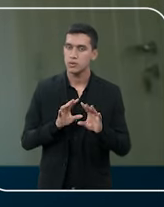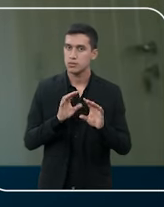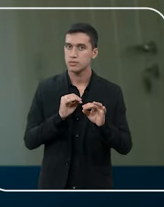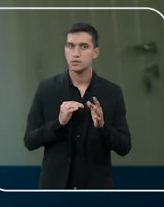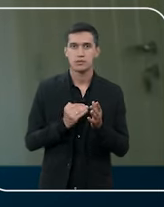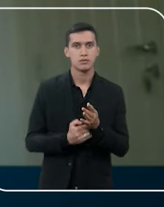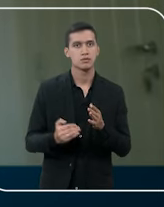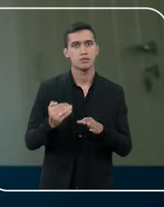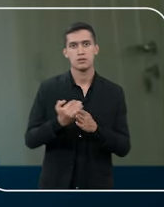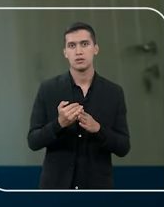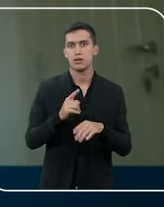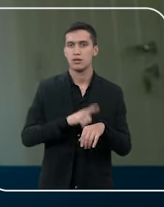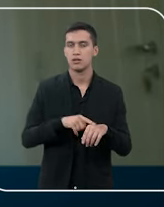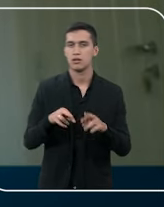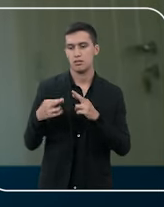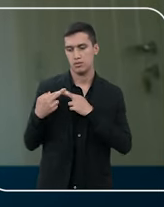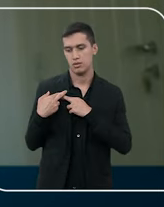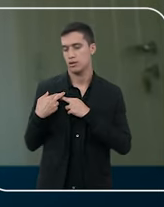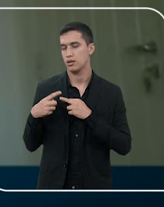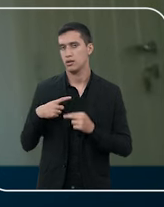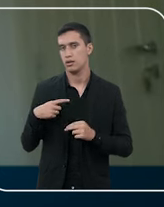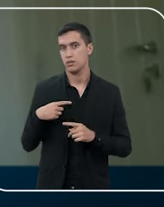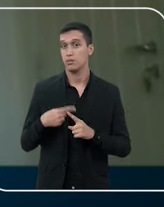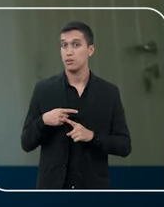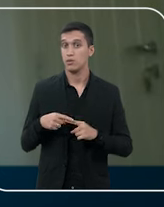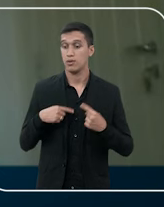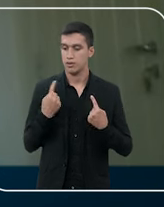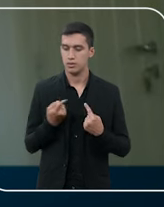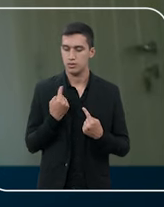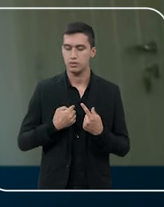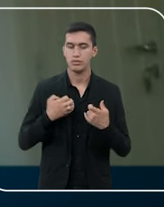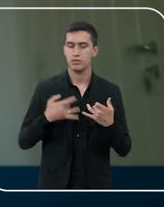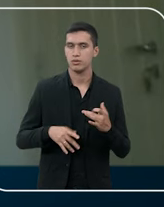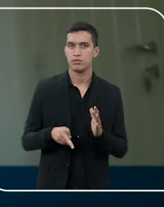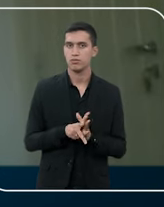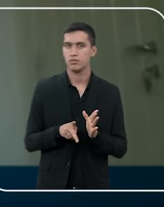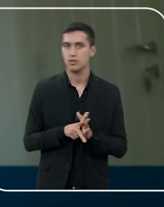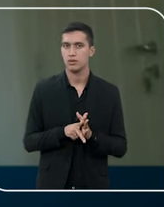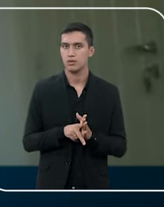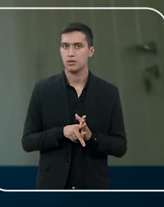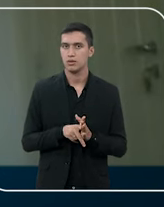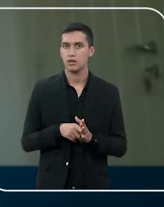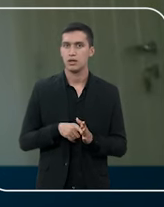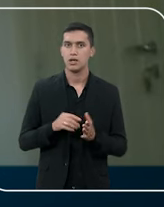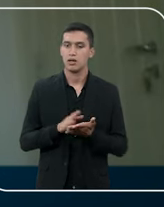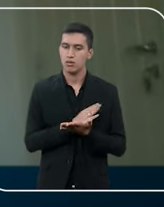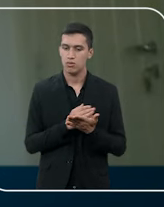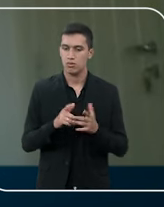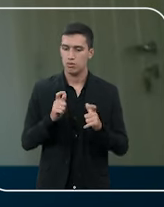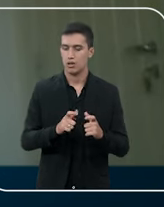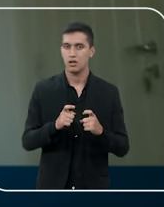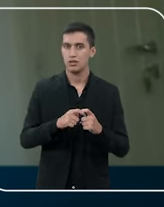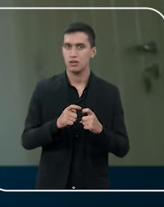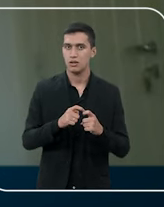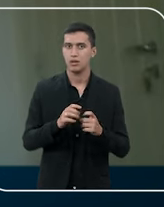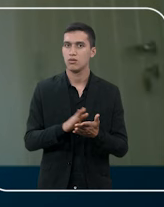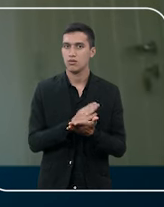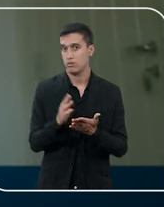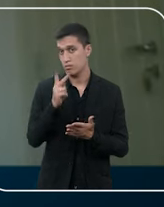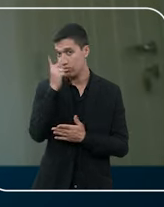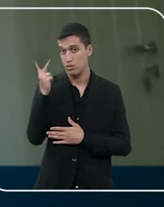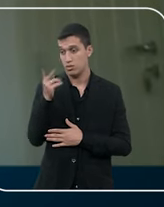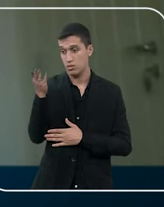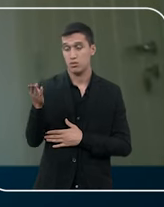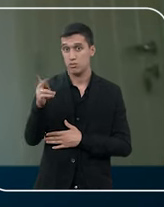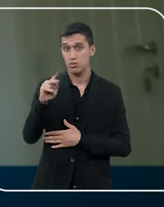da responsabilização. Porque quando nós falamos de clínicas, por exemplo, por serem pessoas jurídicas, em regra